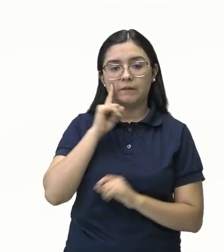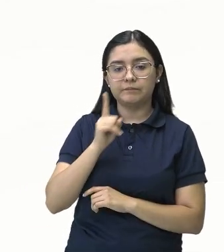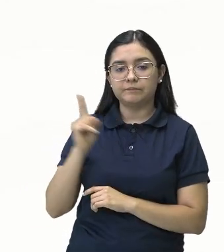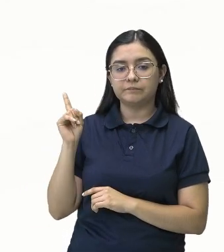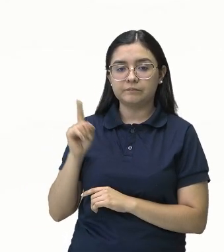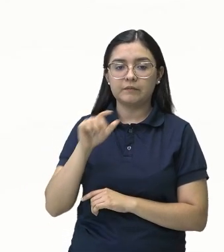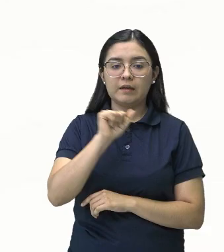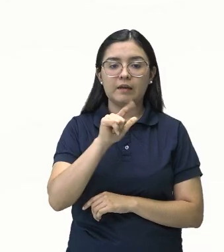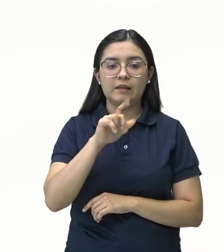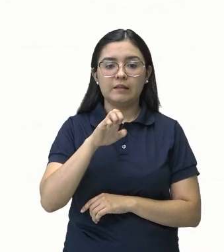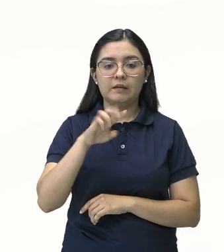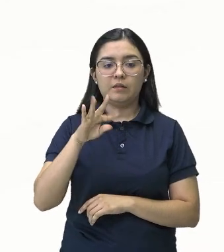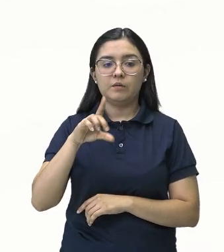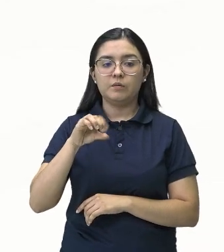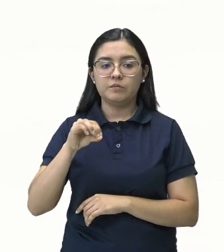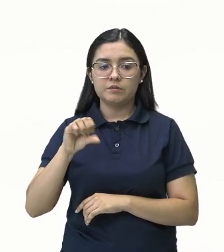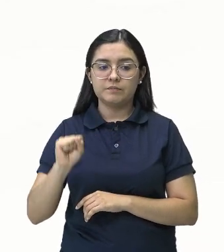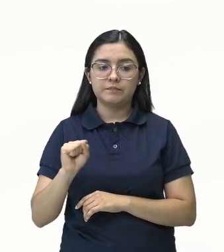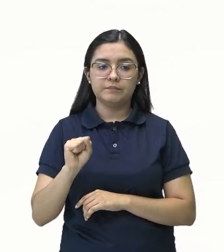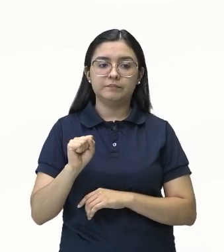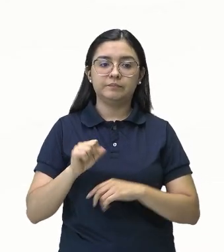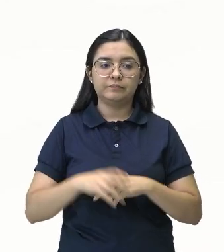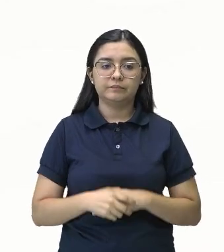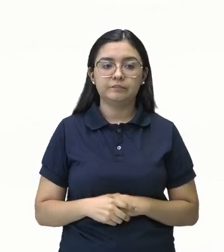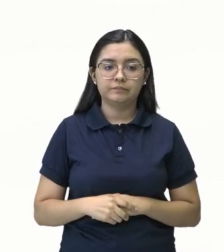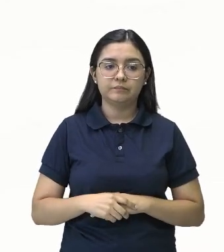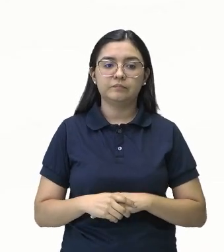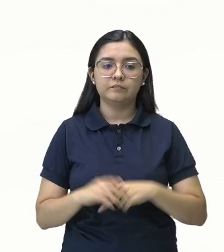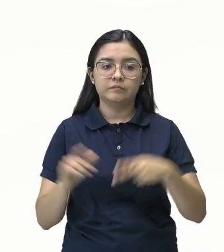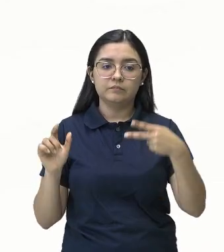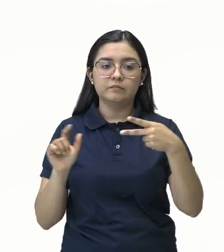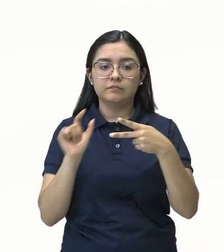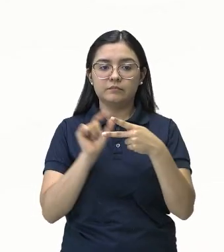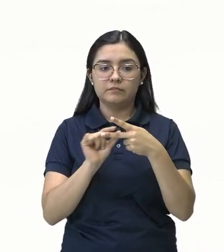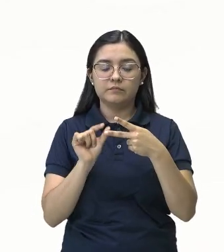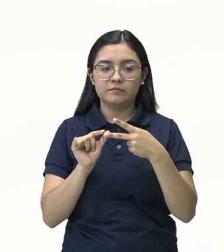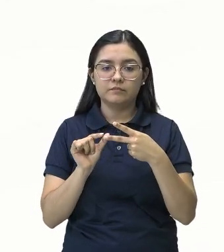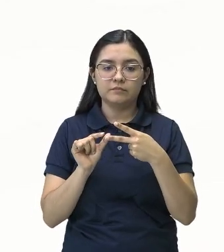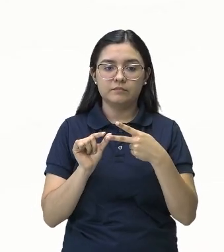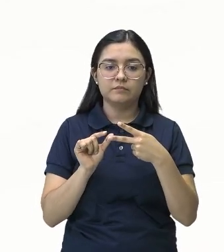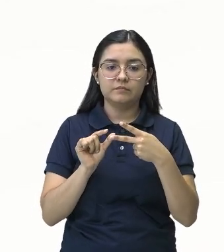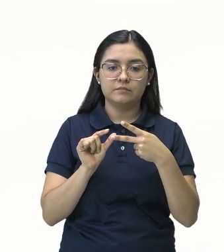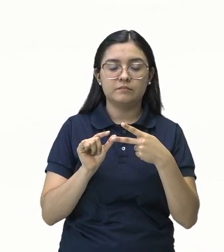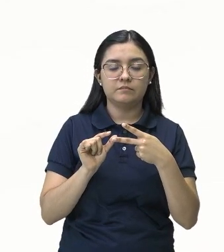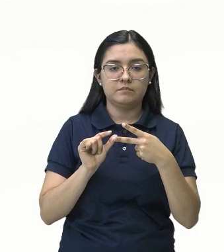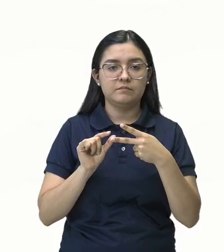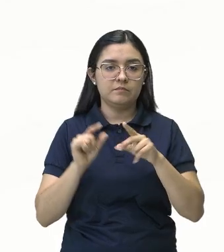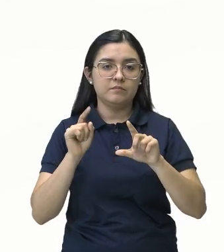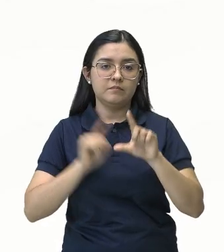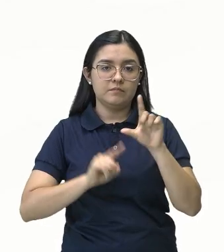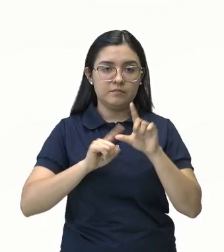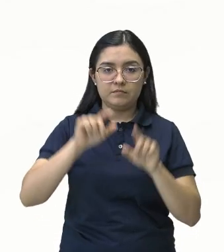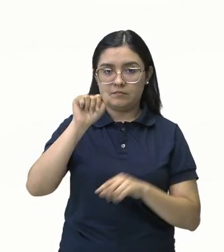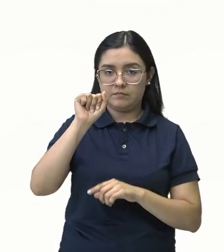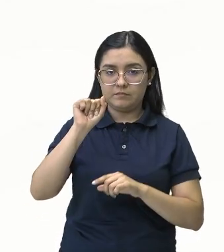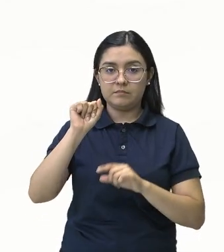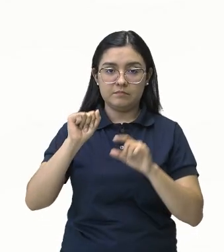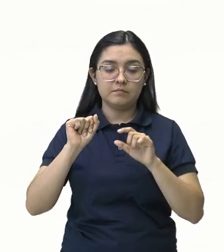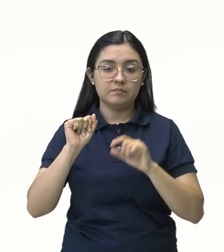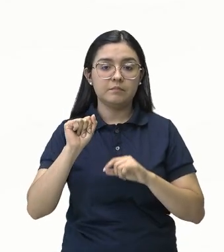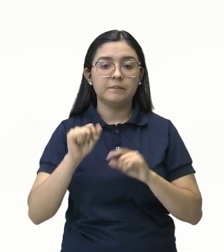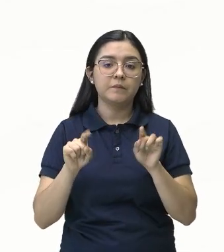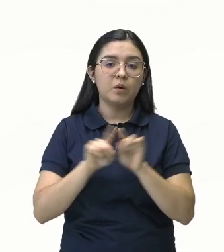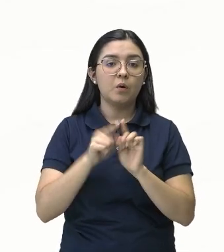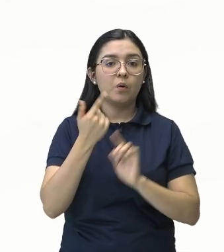os alelos têm a representação com A maiúsculo, ou o outro tipo